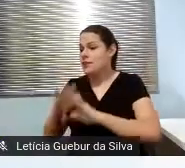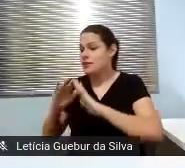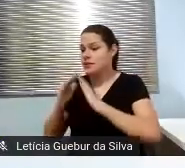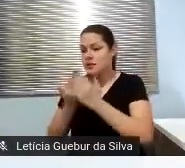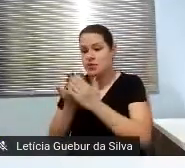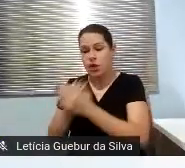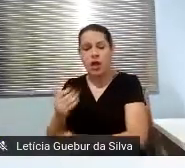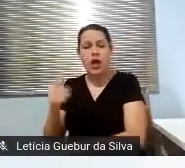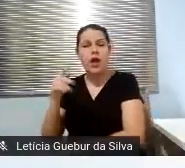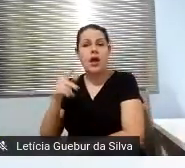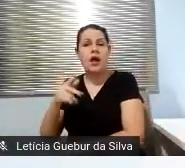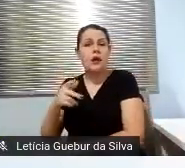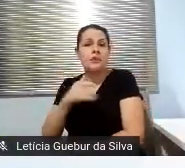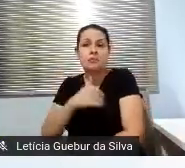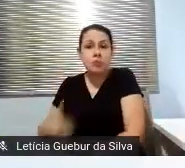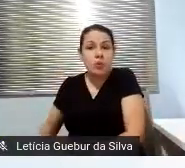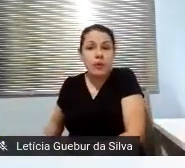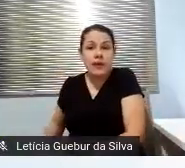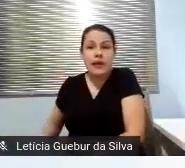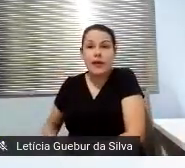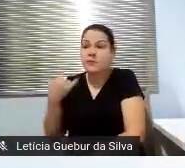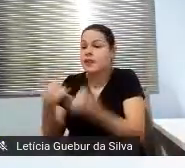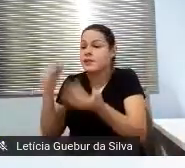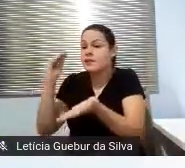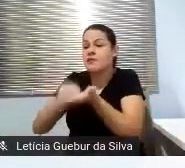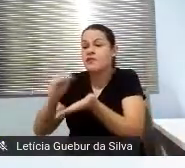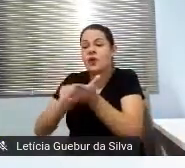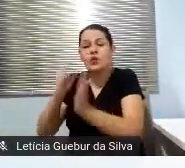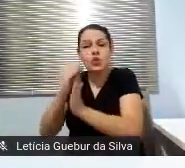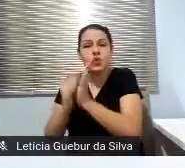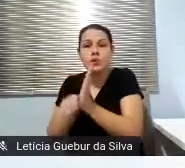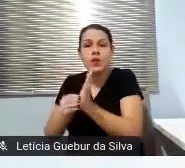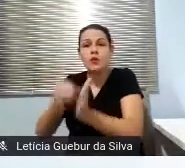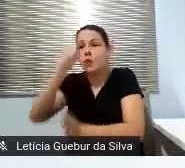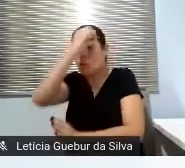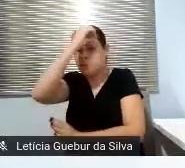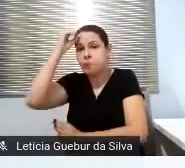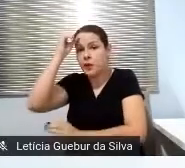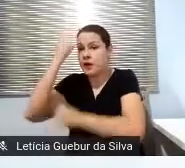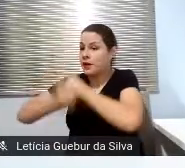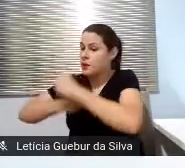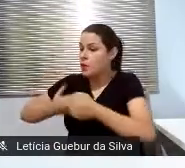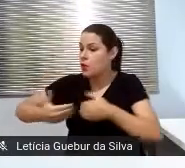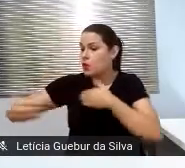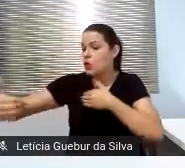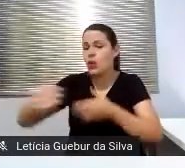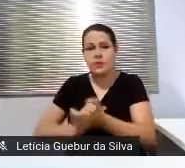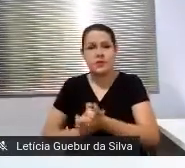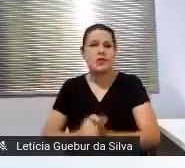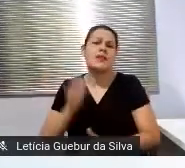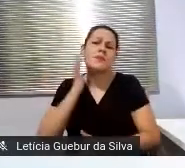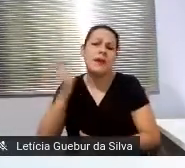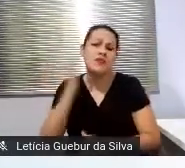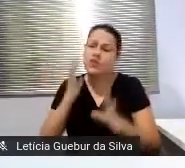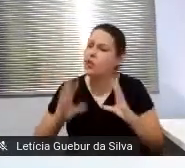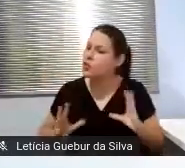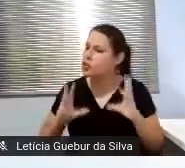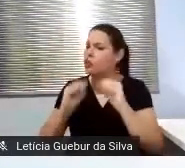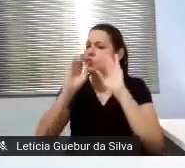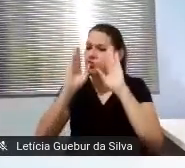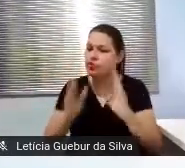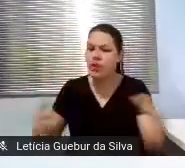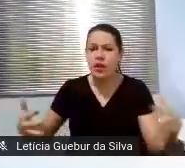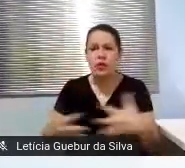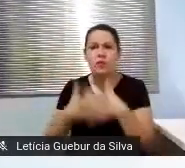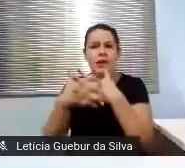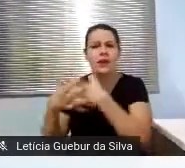muitas delas ficaram sem ter nenhum conteúdo esse ano. Então, já é Exatamente. complicado, já é vulnerável. Não